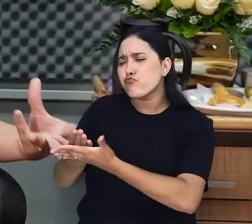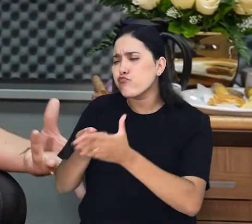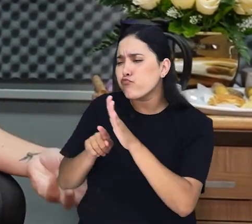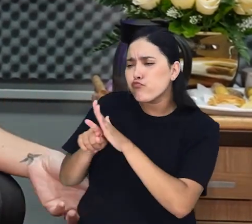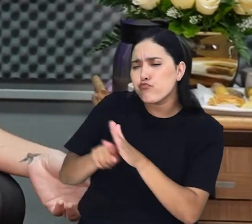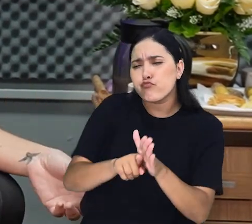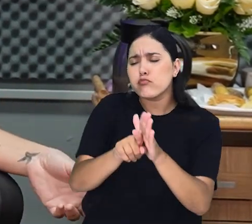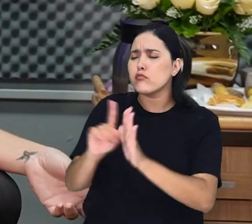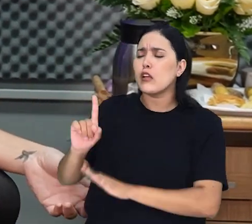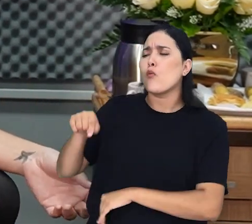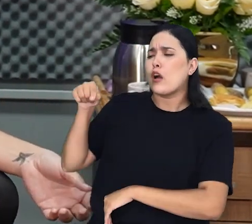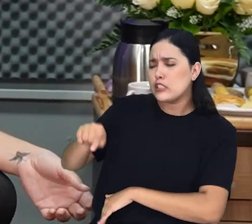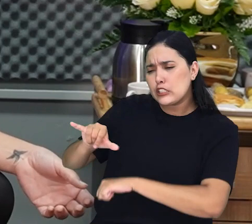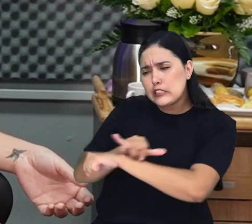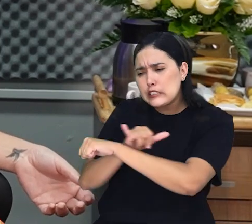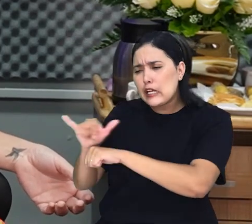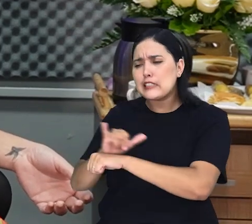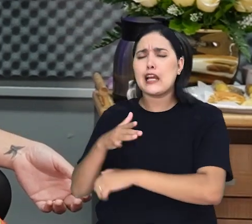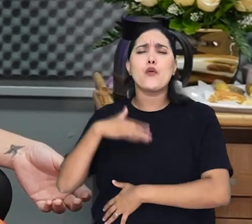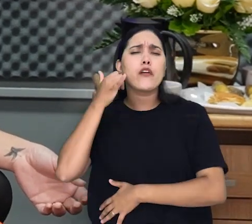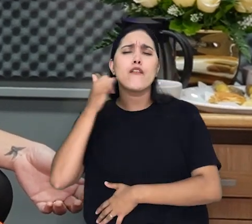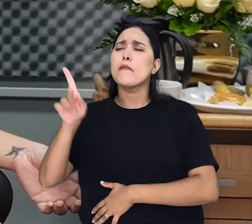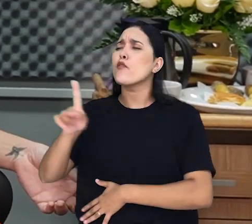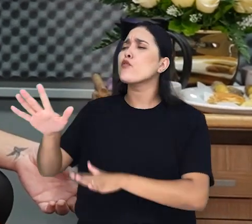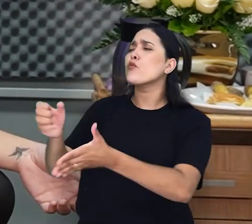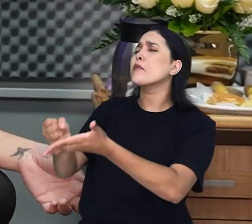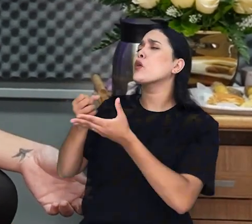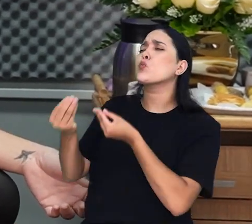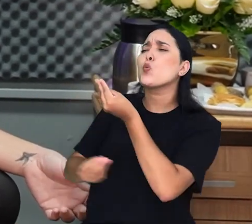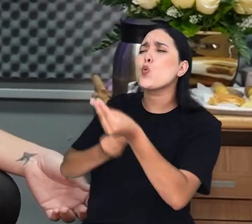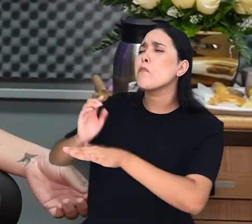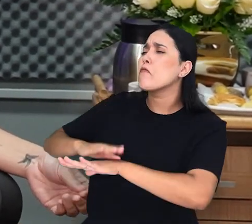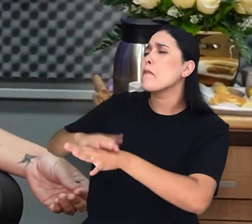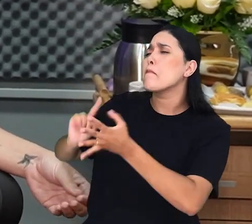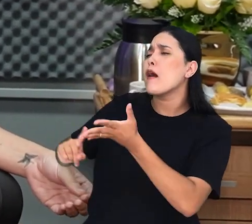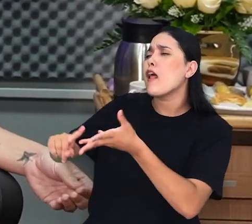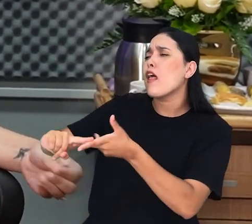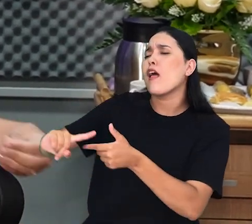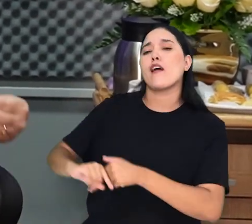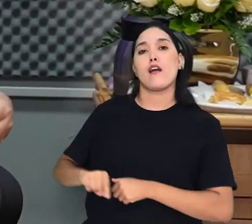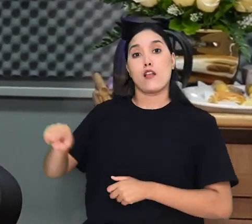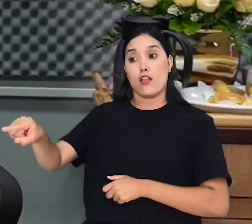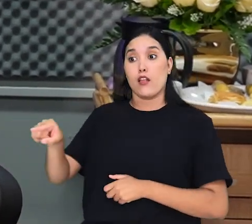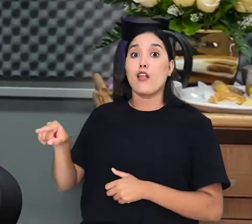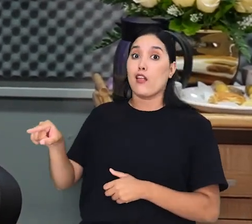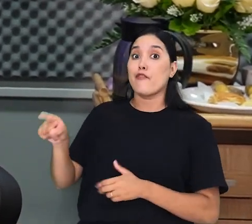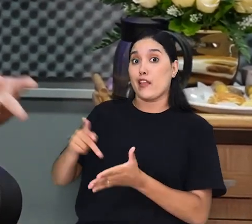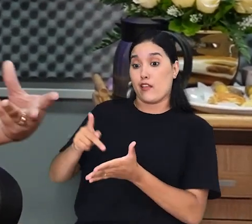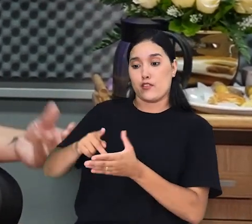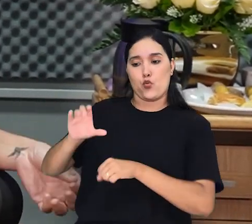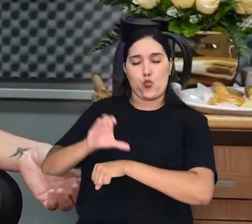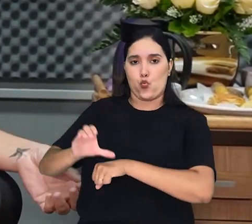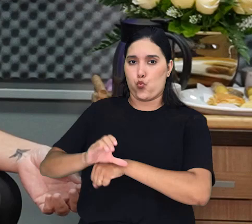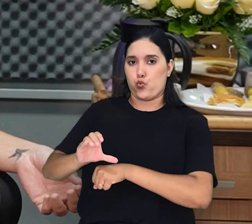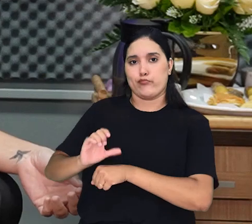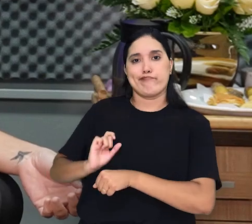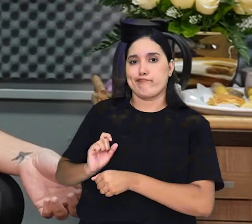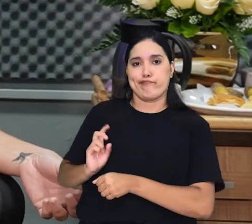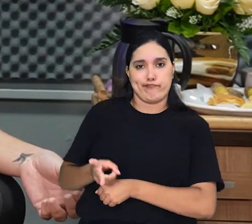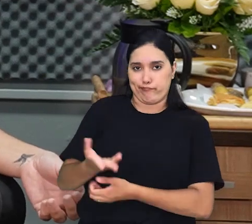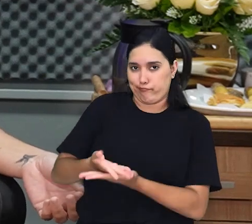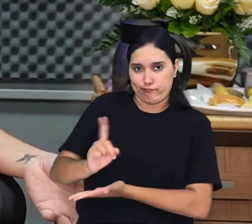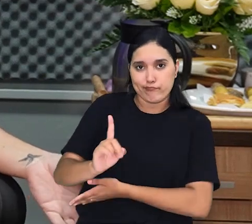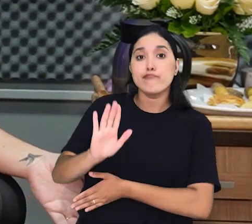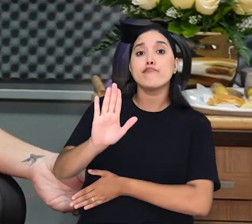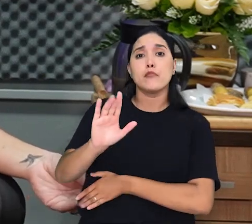é isso? Como é que é aquilo? Mesmo, né, fora, eu não estudando mais, mas ainda assim ele me dizia, olha, Vânia, assim, assado, precisa fazer o vestibular